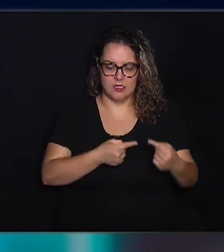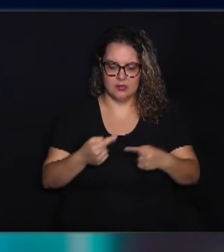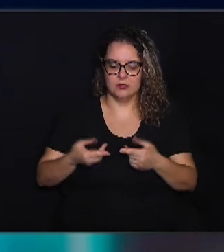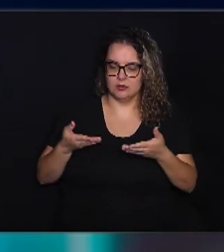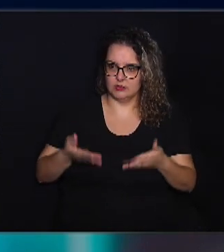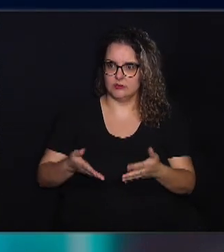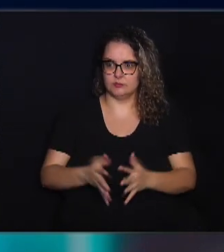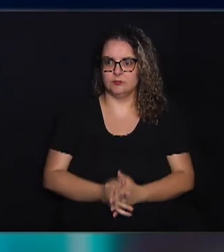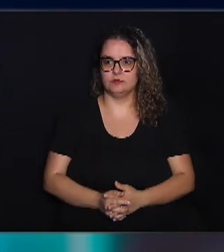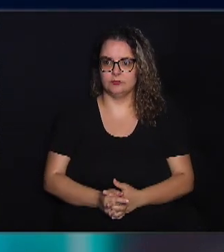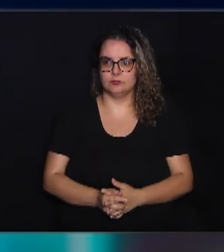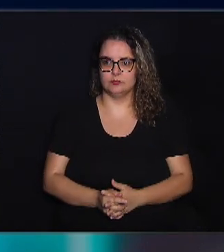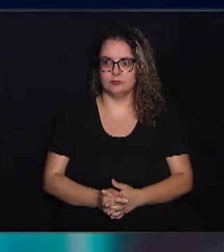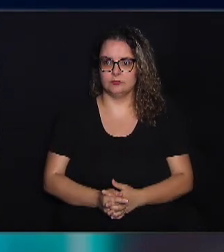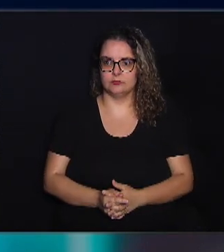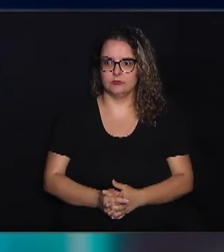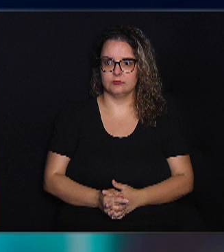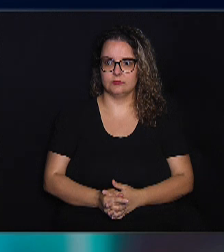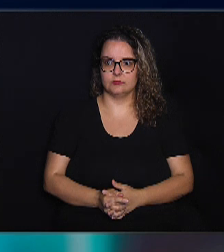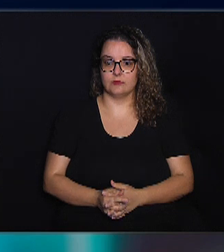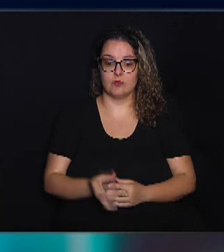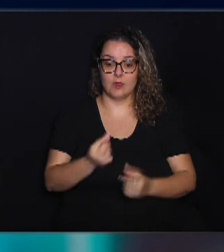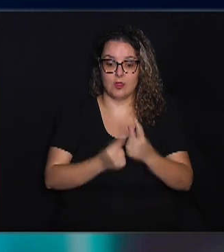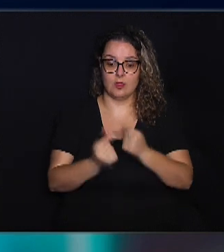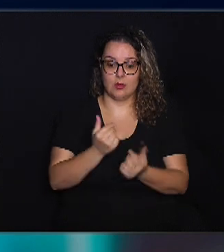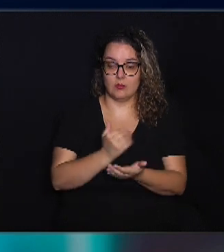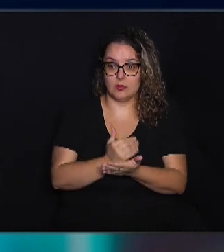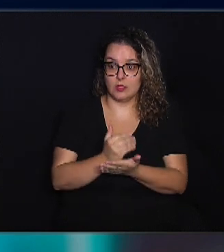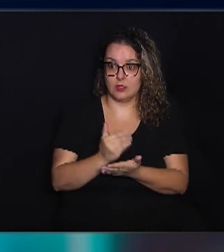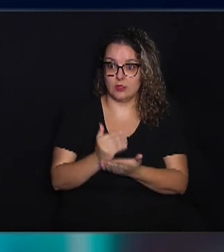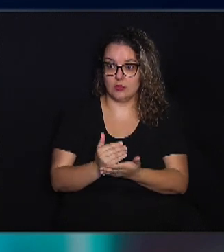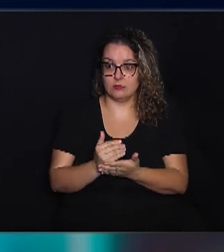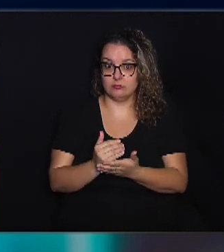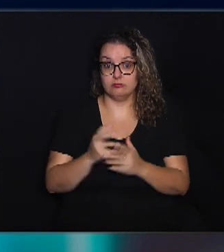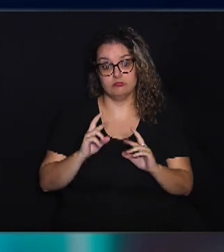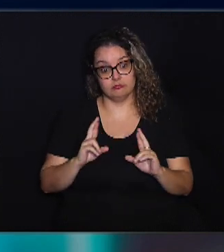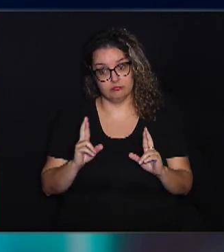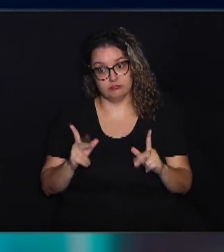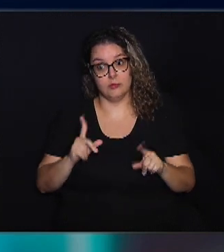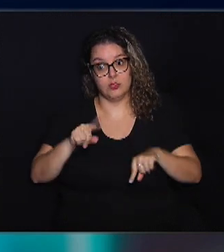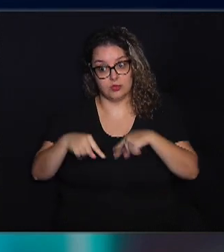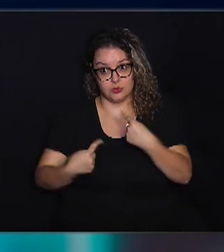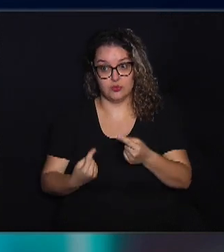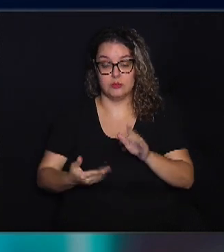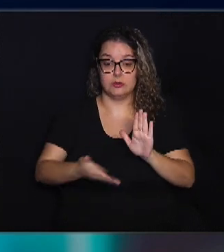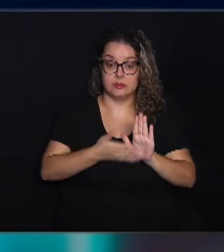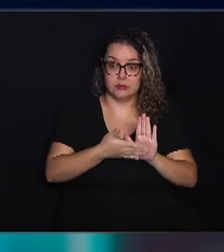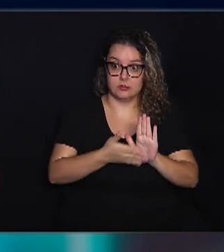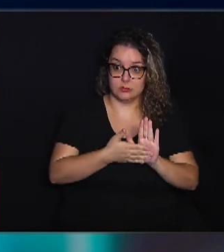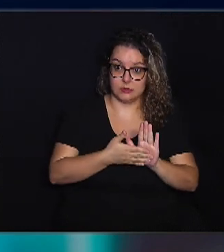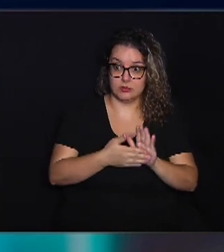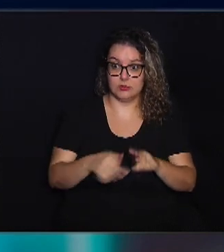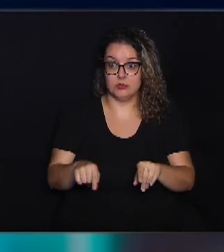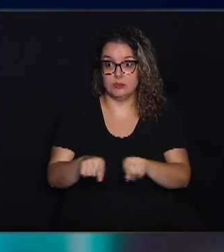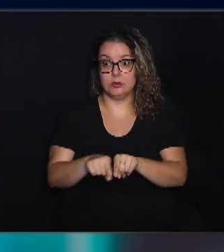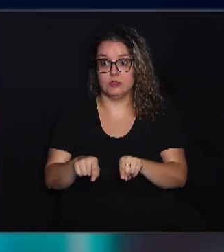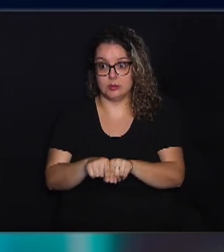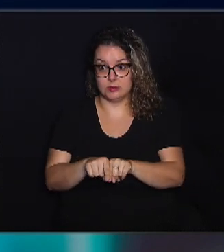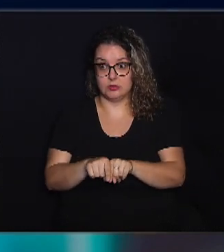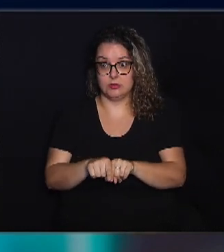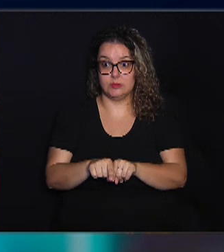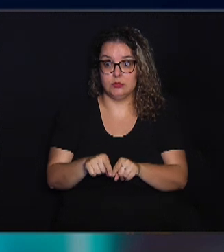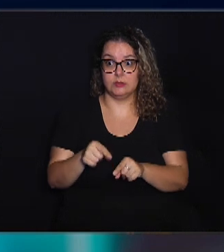aqui sobre o financiamento, ela, diferentemente de outras propostas, inclusive de crédito